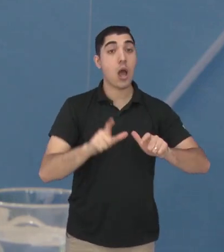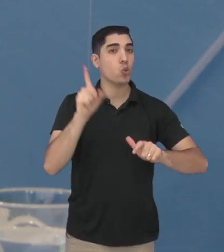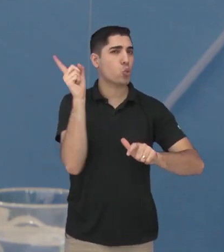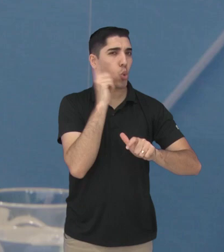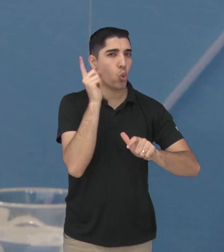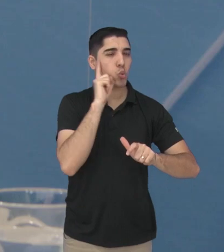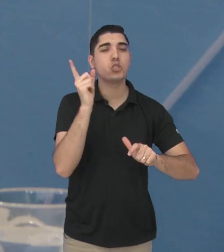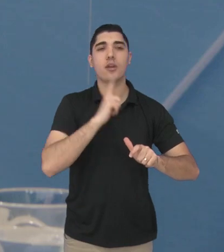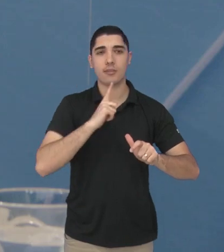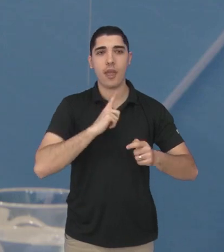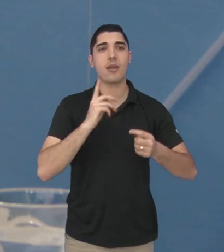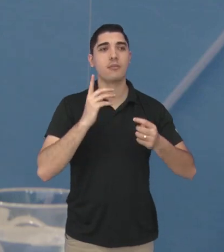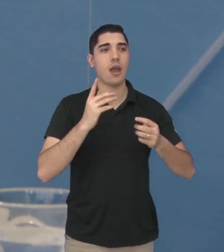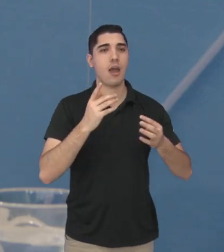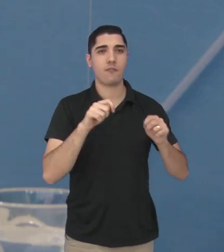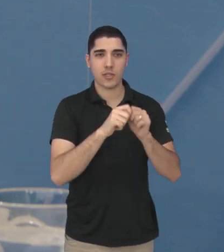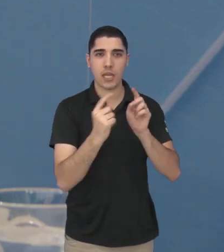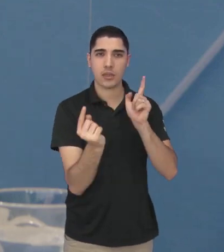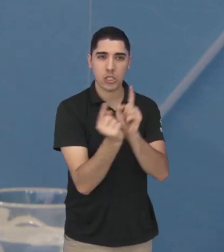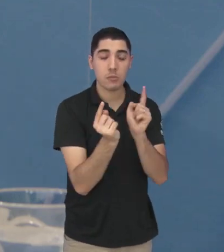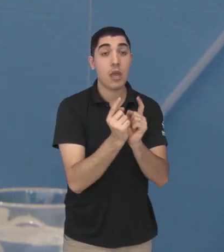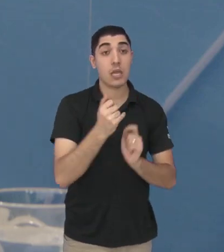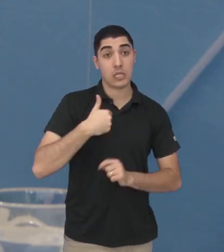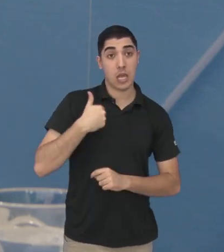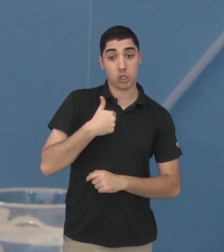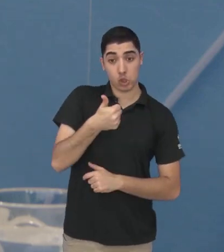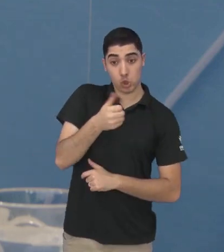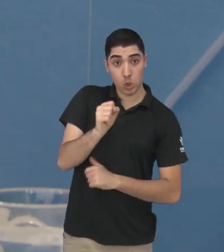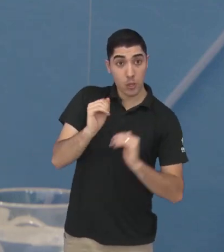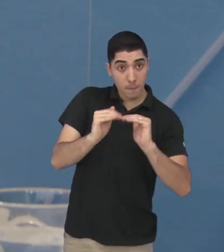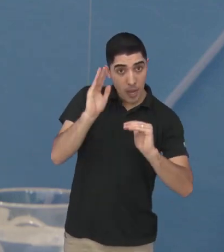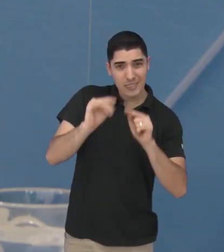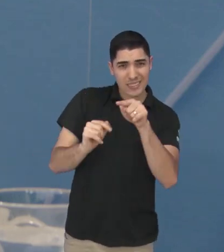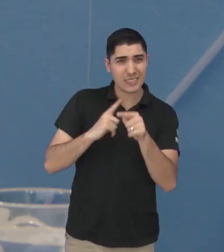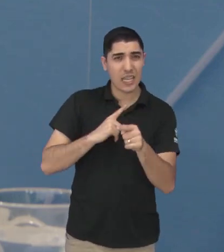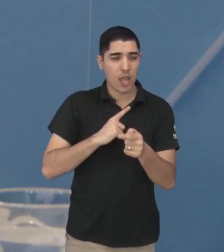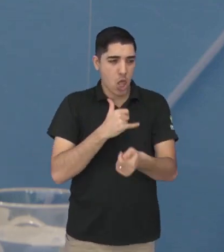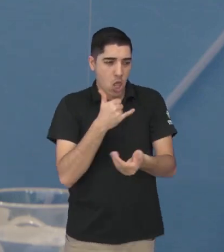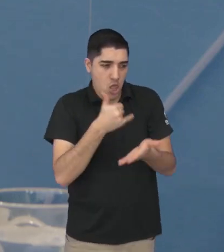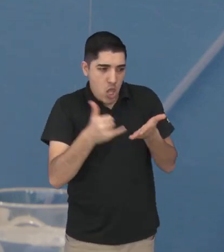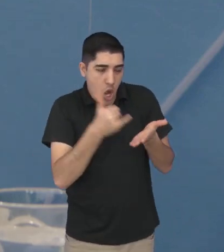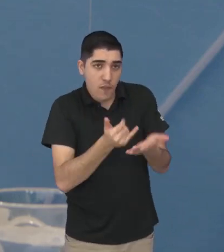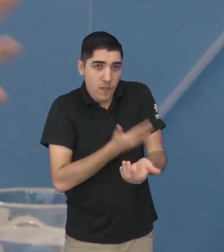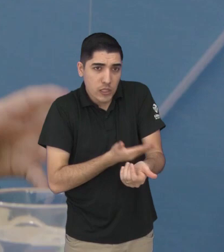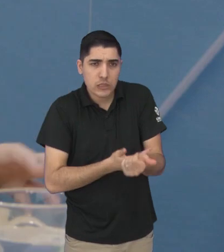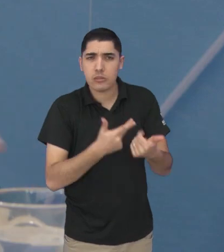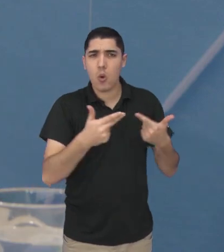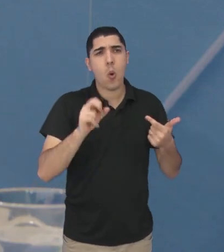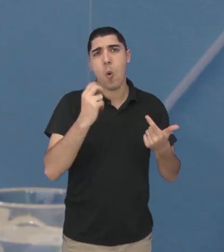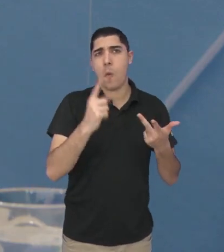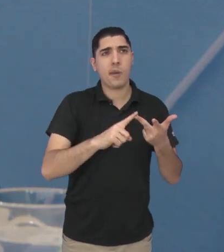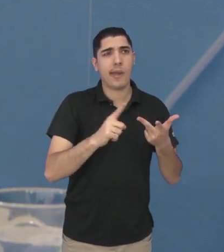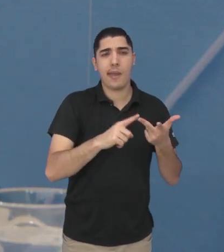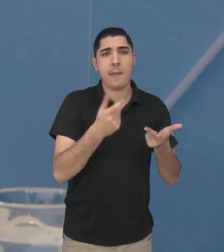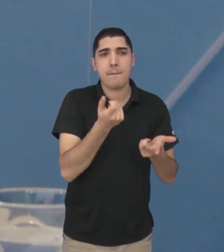os dias. Então, maiores de 18 anos, com problemas de substâncias, de qualquer tipo de substância,